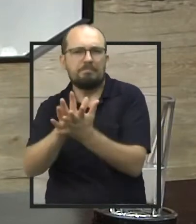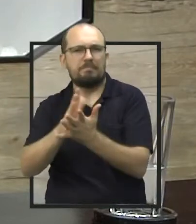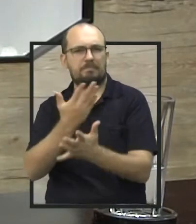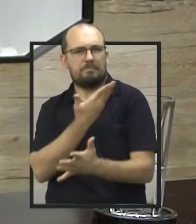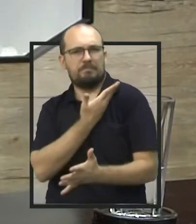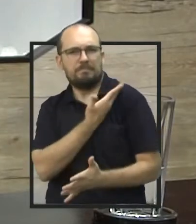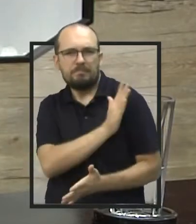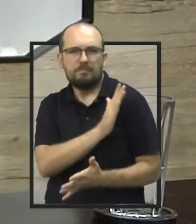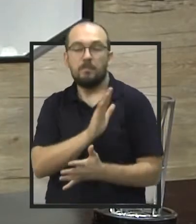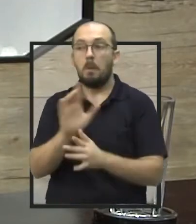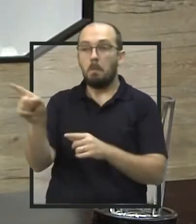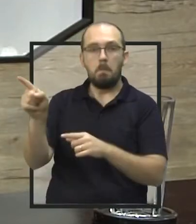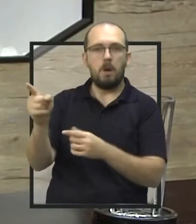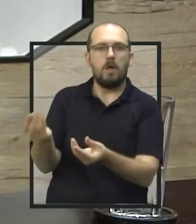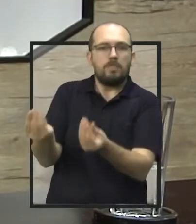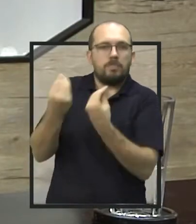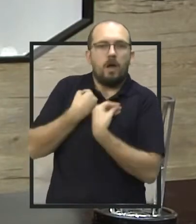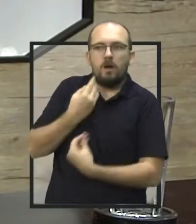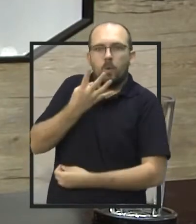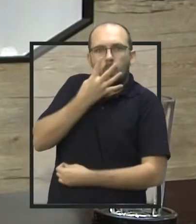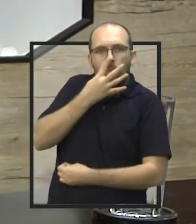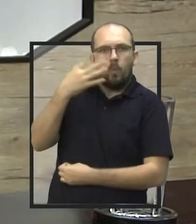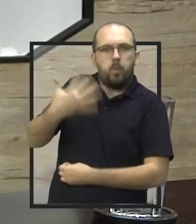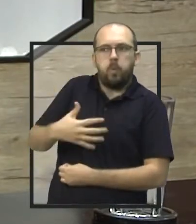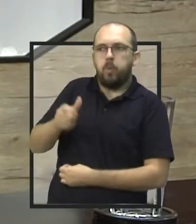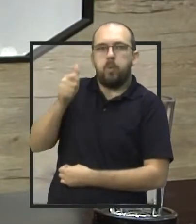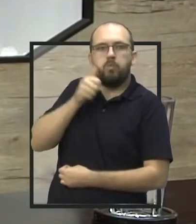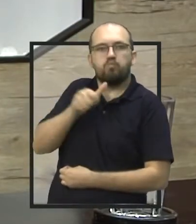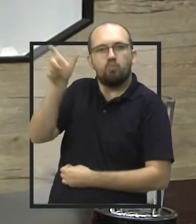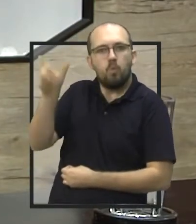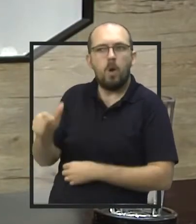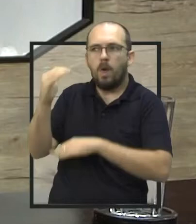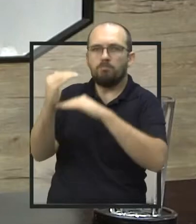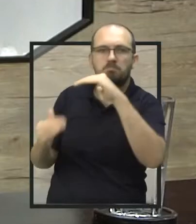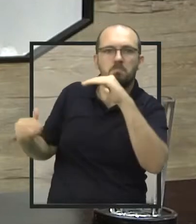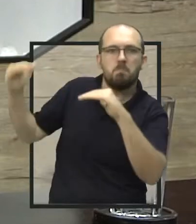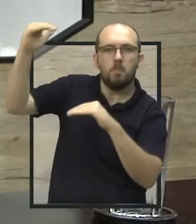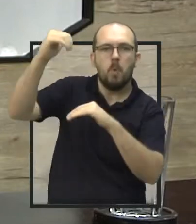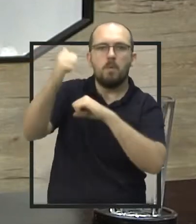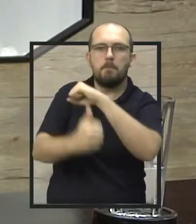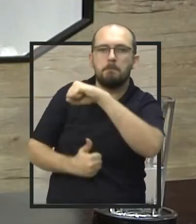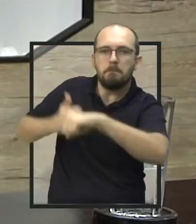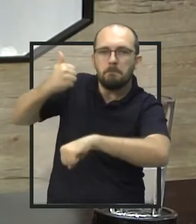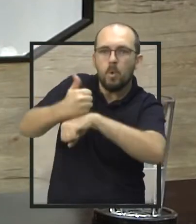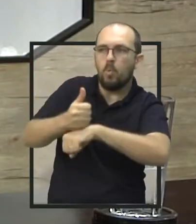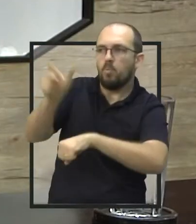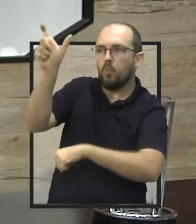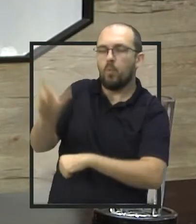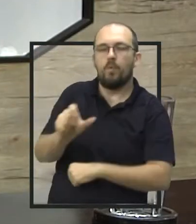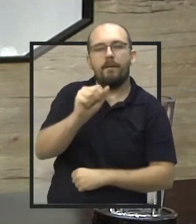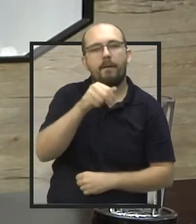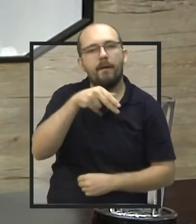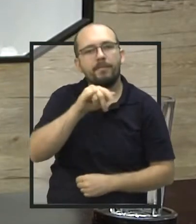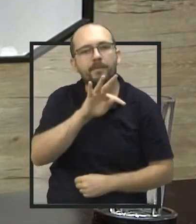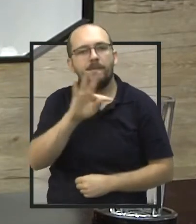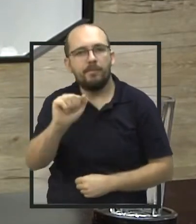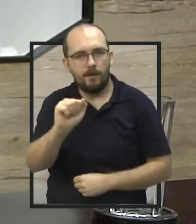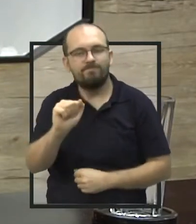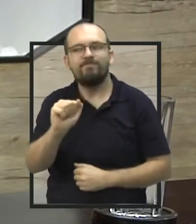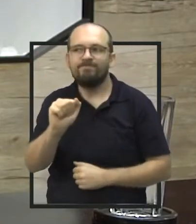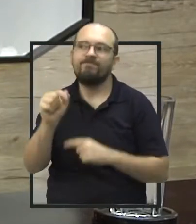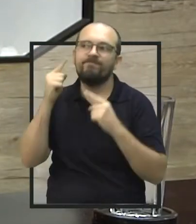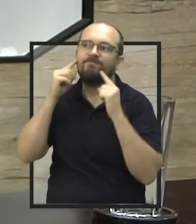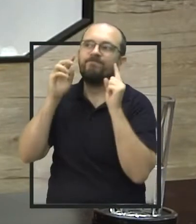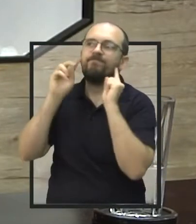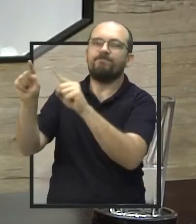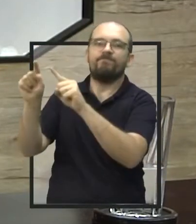favorita foi a última crônica que saiu no Jornal do Comércio antes dele fechar, que foi Por Quem os Sinos Dobram. O